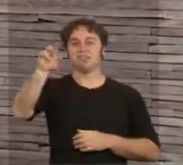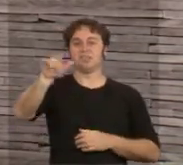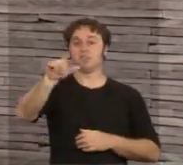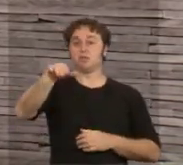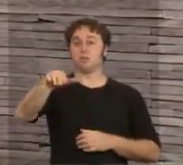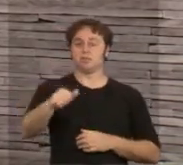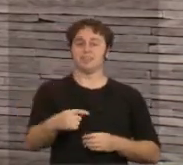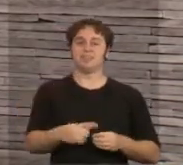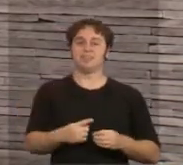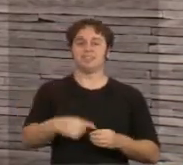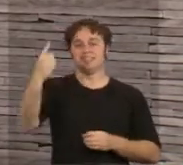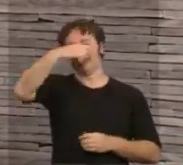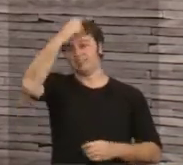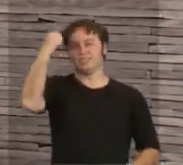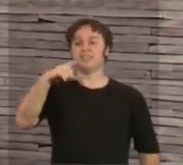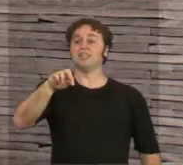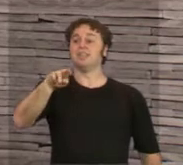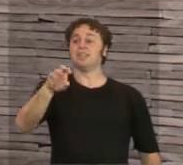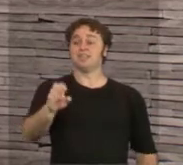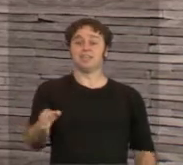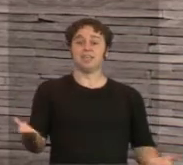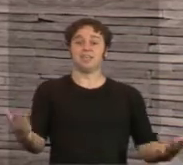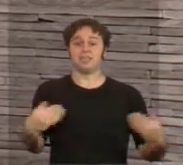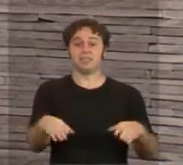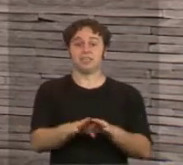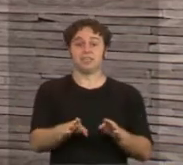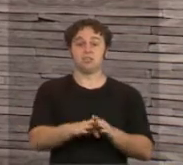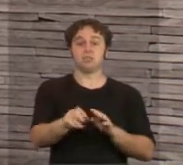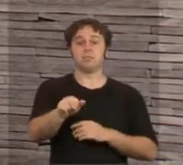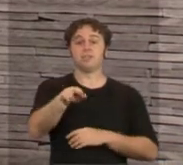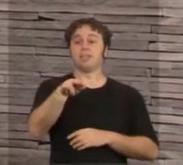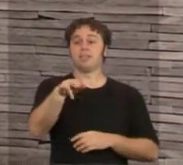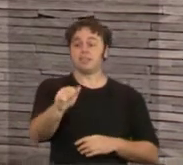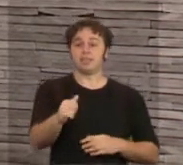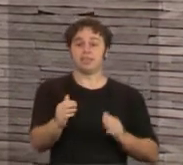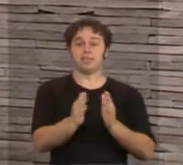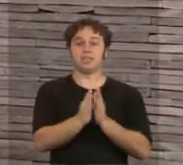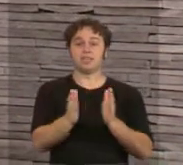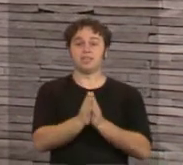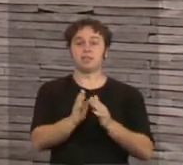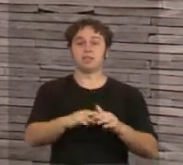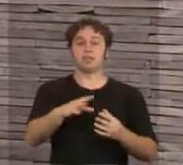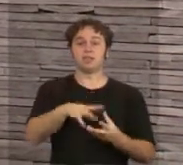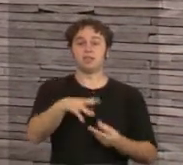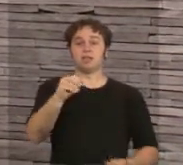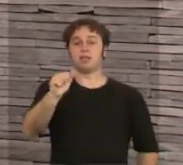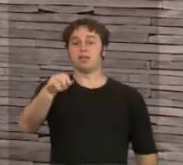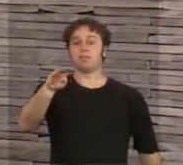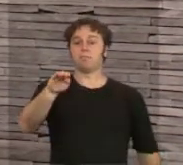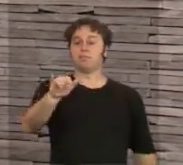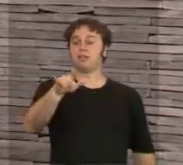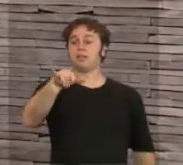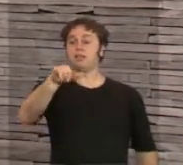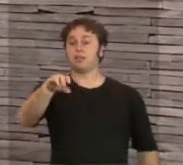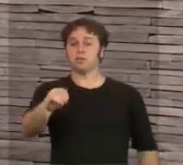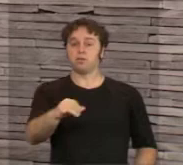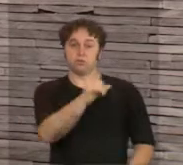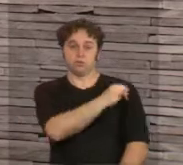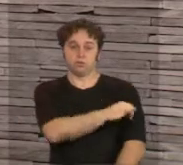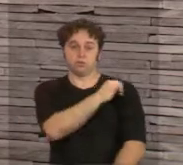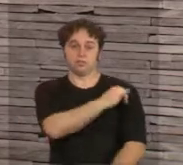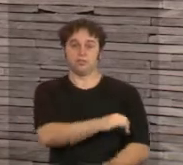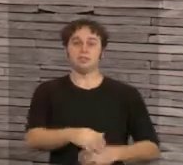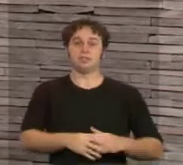de Santo André. E a Maria Amaral reza pela alma do Abílio do Amaral, do Rio de